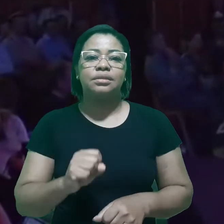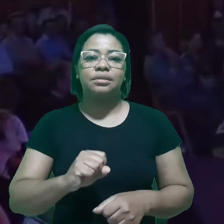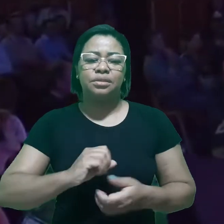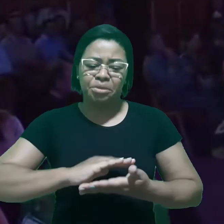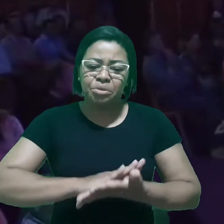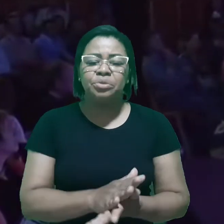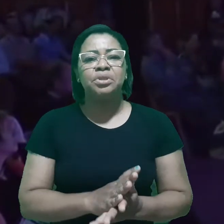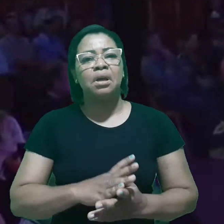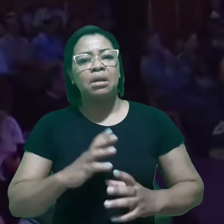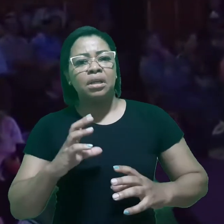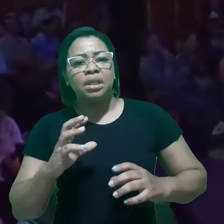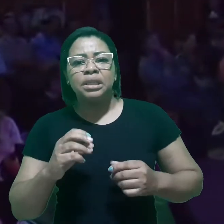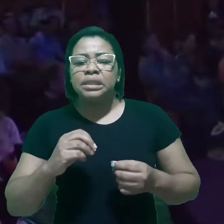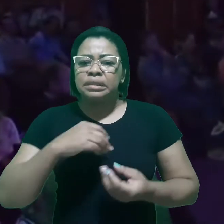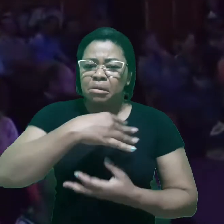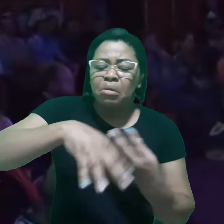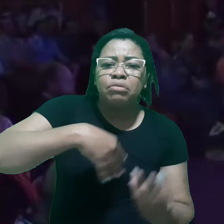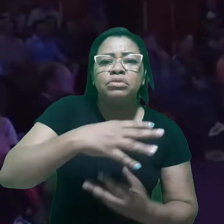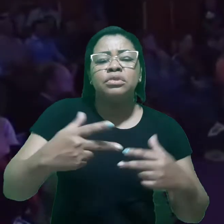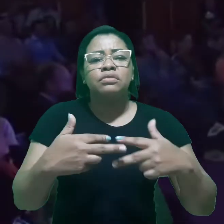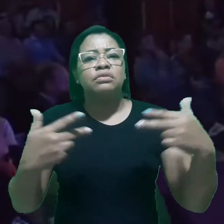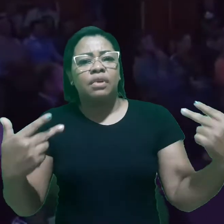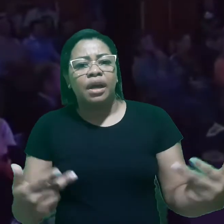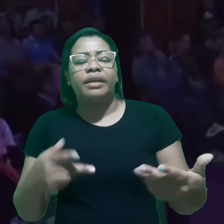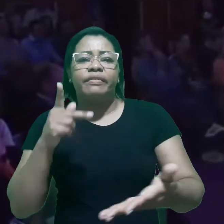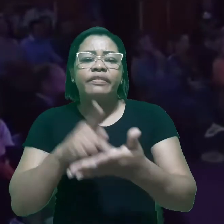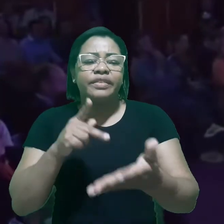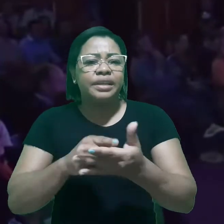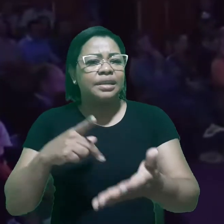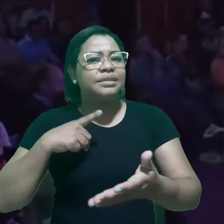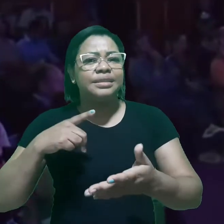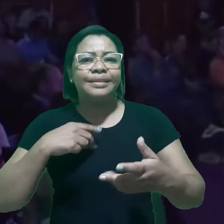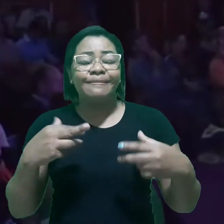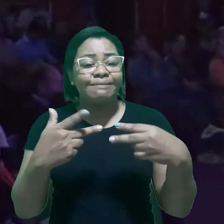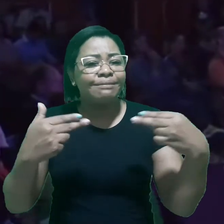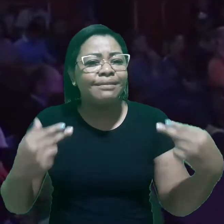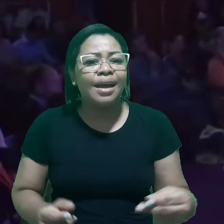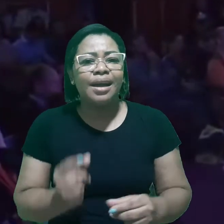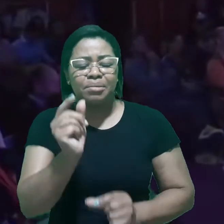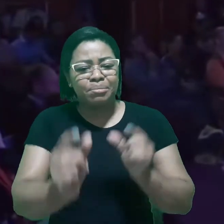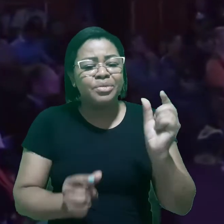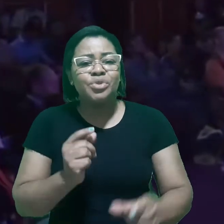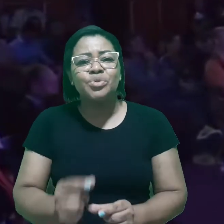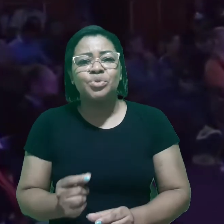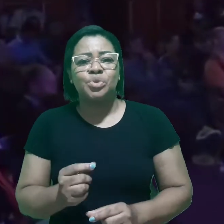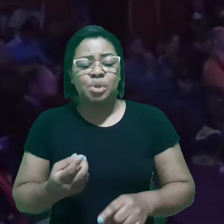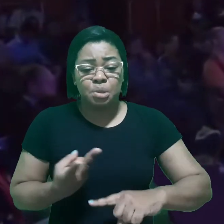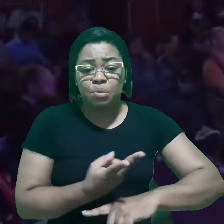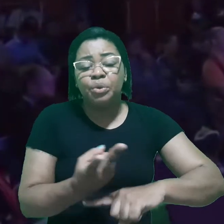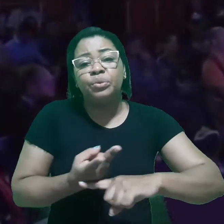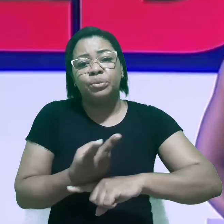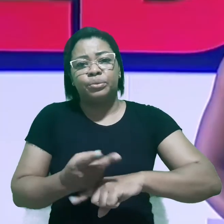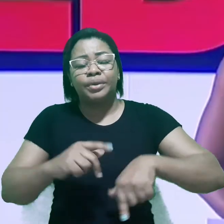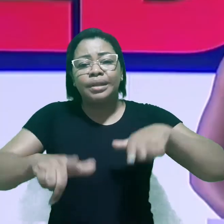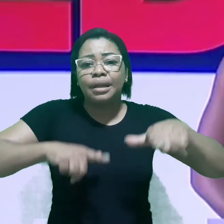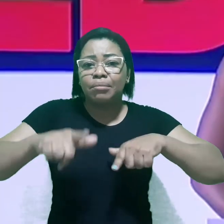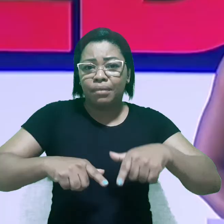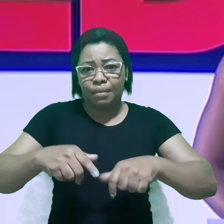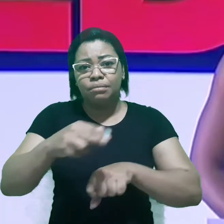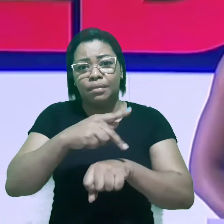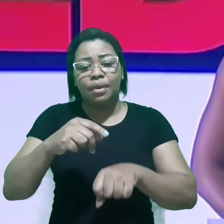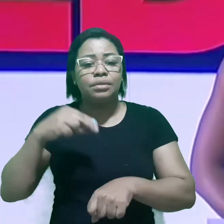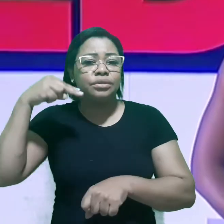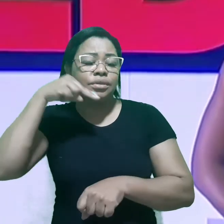pessoas candidatarem-se a uma vaga de emprego na Nigéria. Mas há outras histórias que não são sobre catástrofes. E é